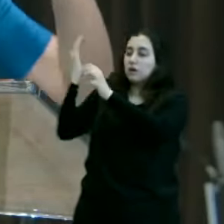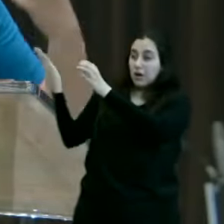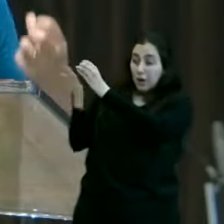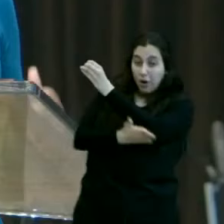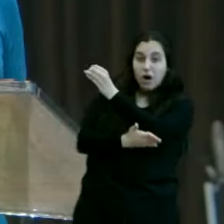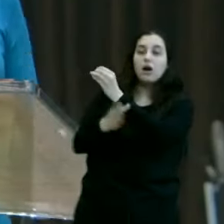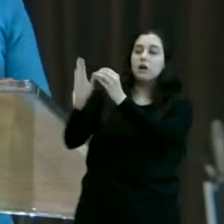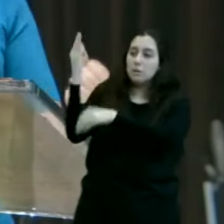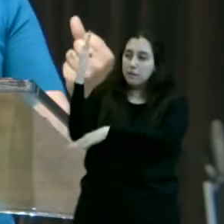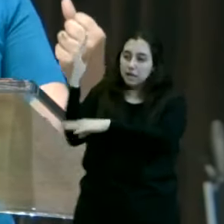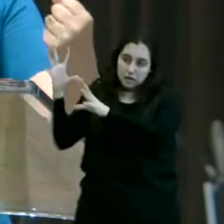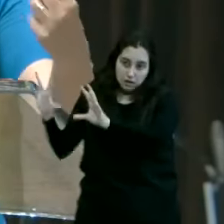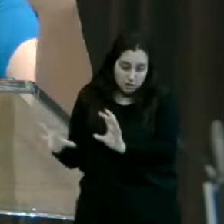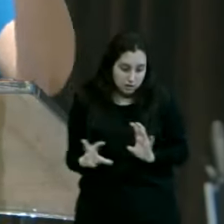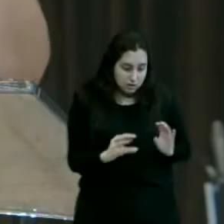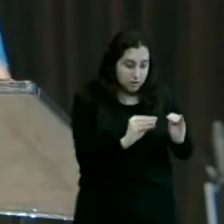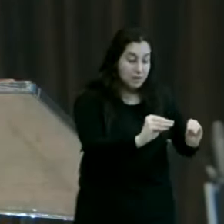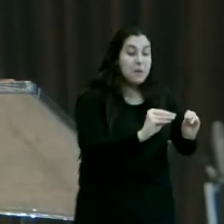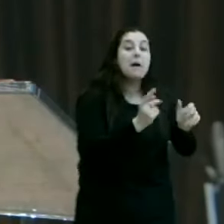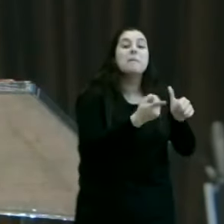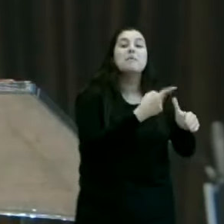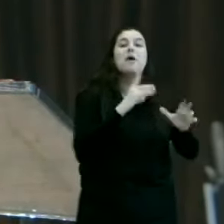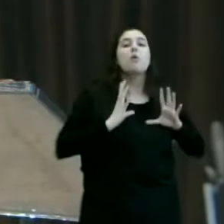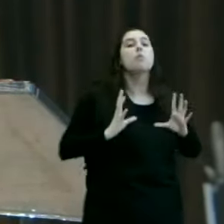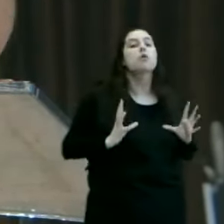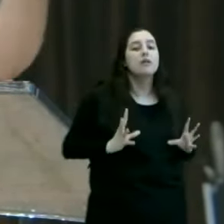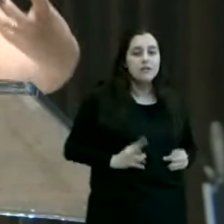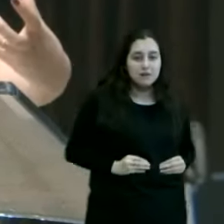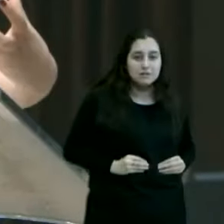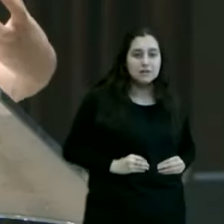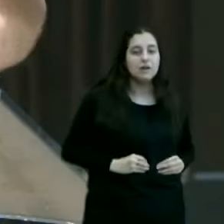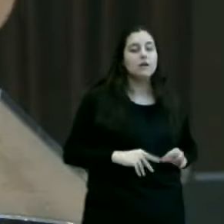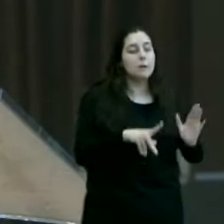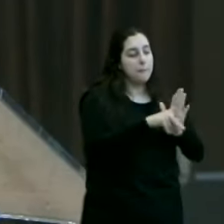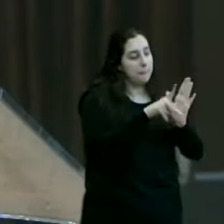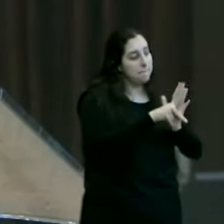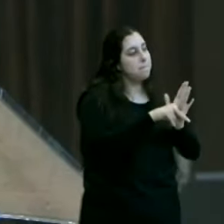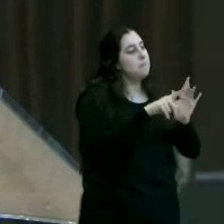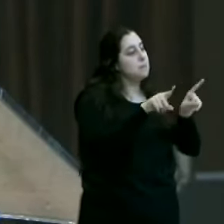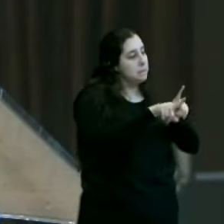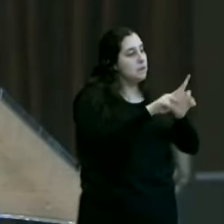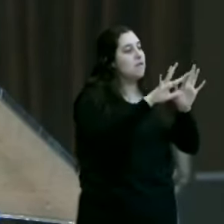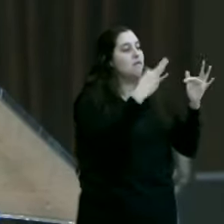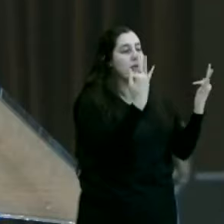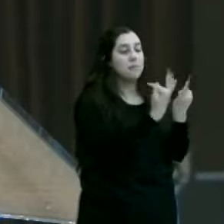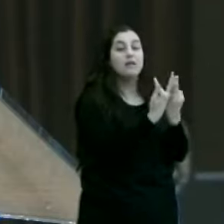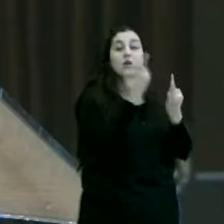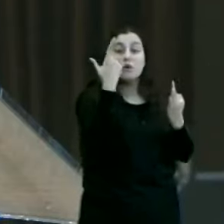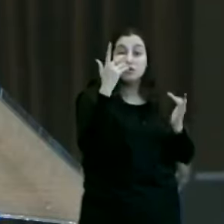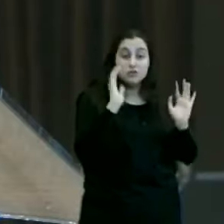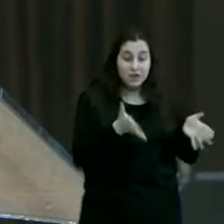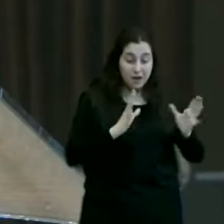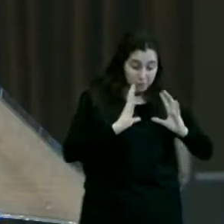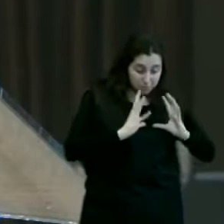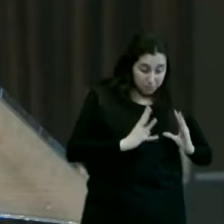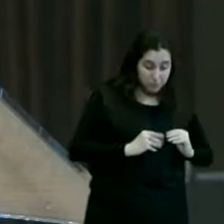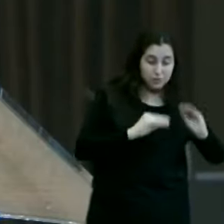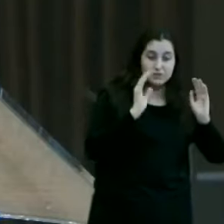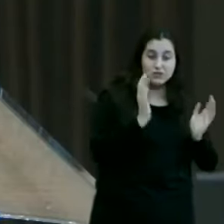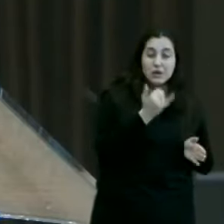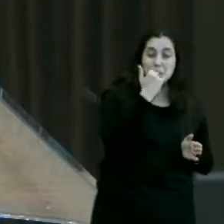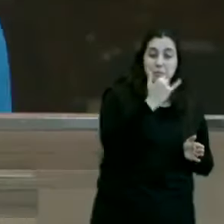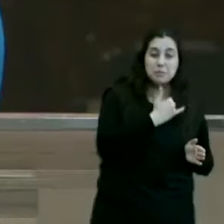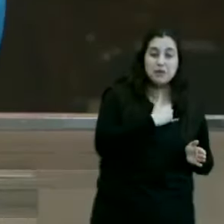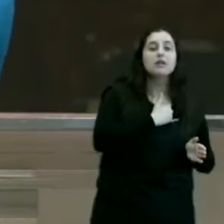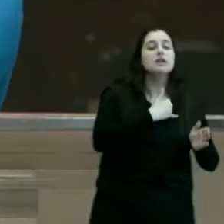ele precisou de uma purificação pessoal, familiar, para que o avivamento que o Senhor queria trazer sobre a